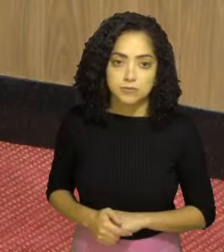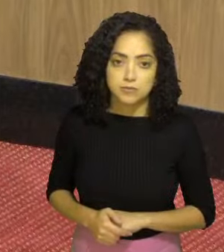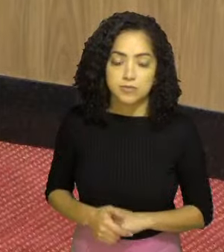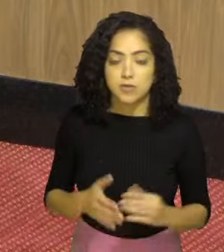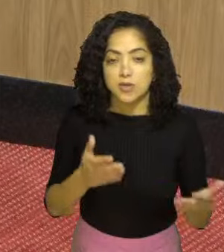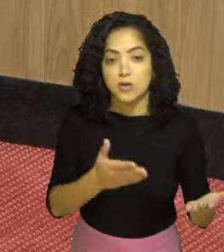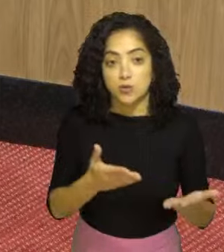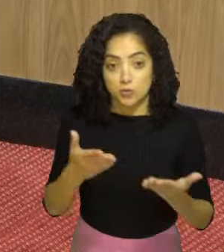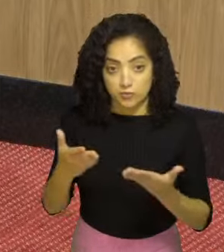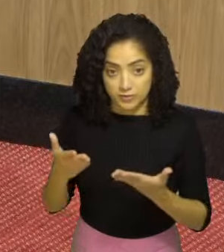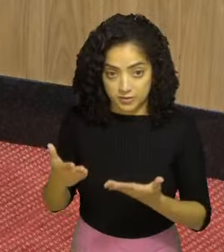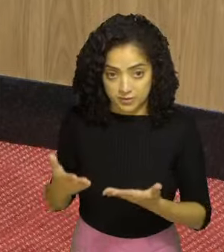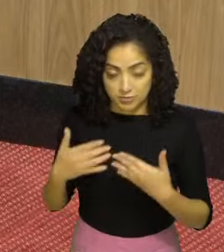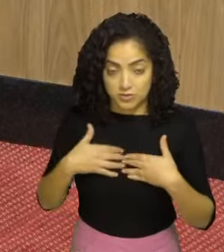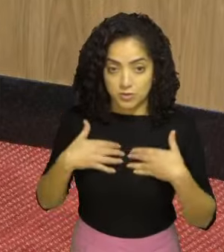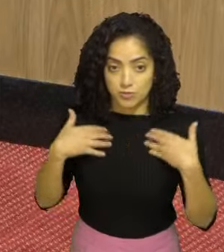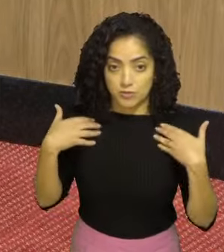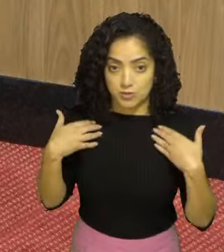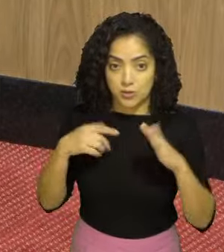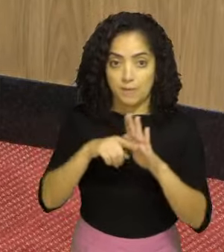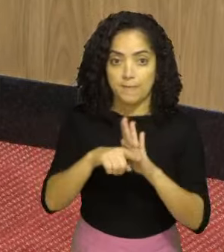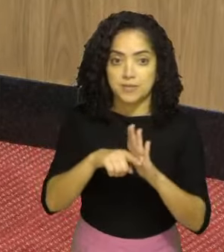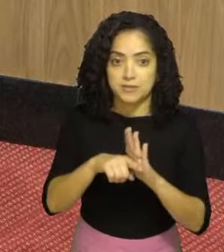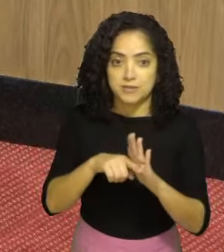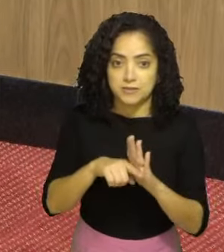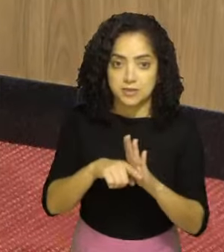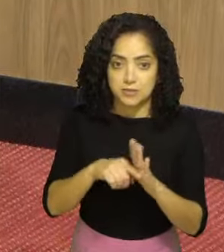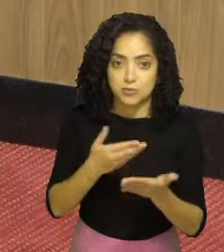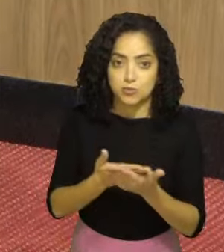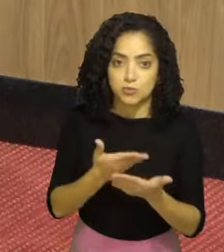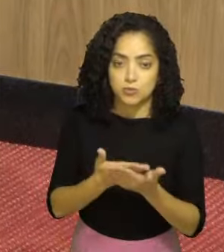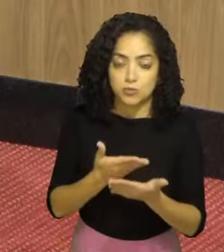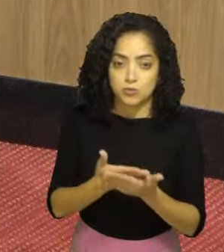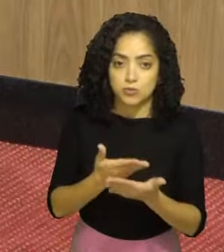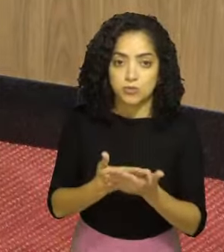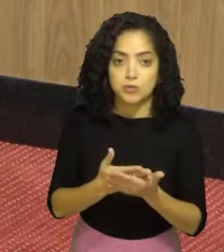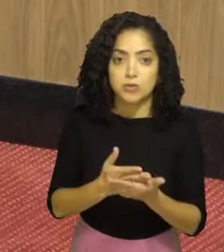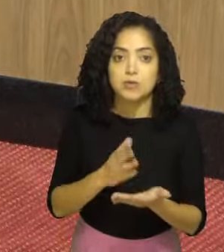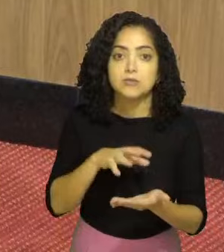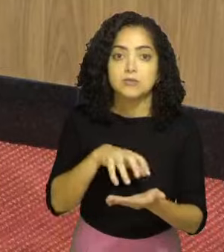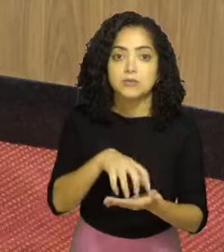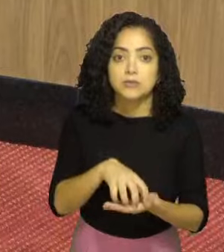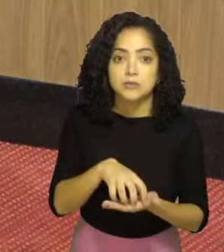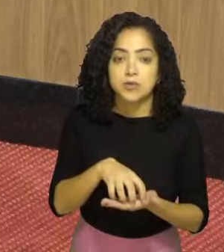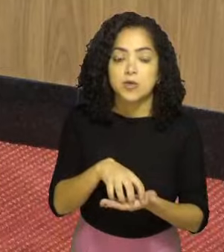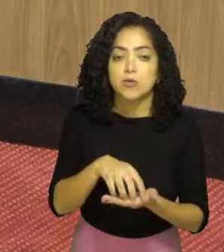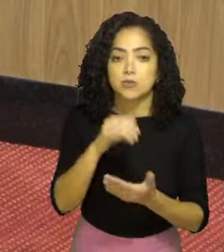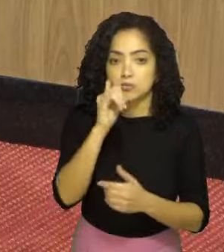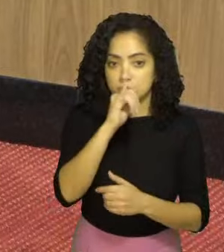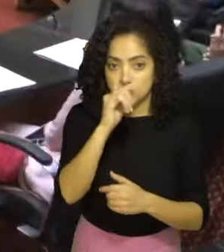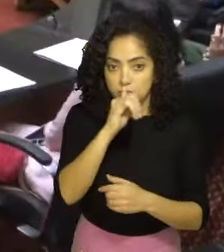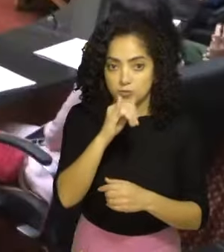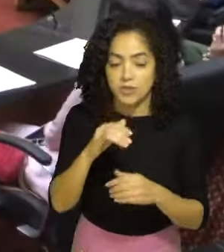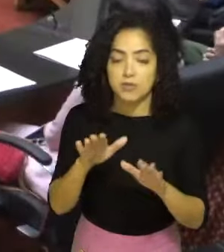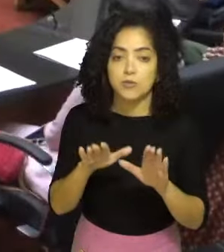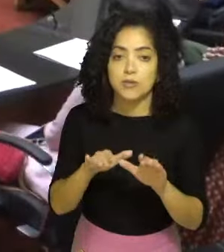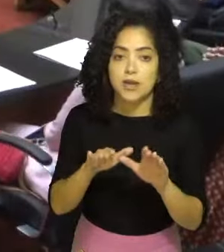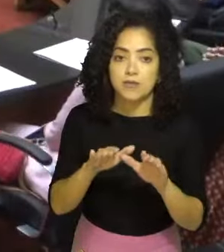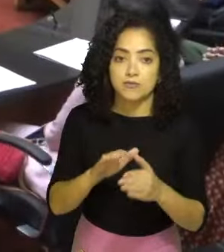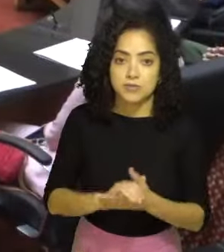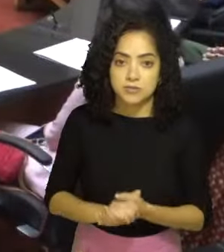Convidamos para receber a homenagem a pesquisadora do Centro Nacional de Pesquisas de Suínos e Aves, doutora Terezinha Marisa